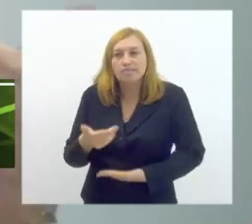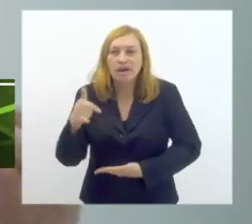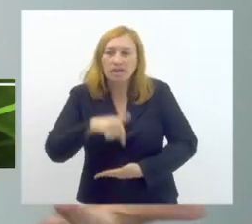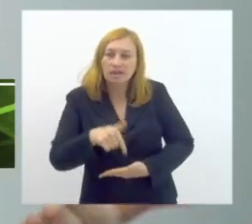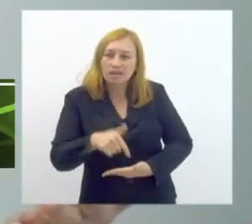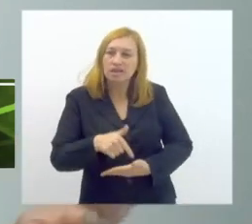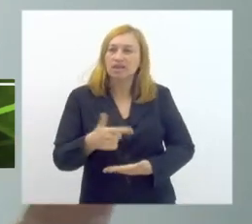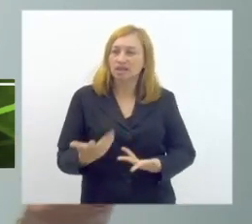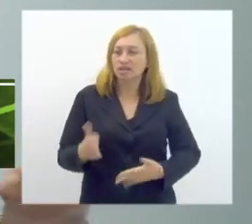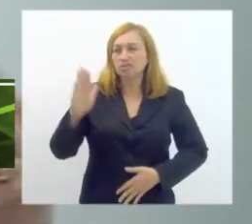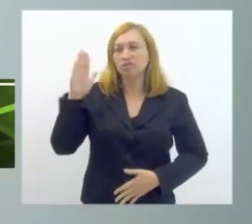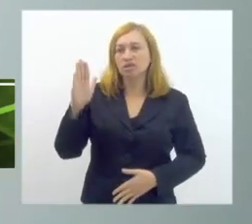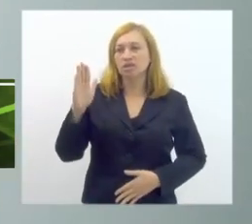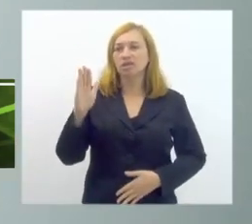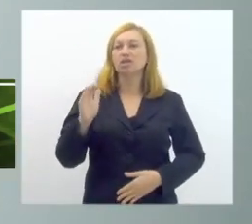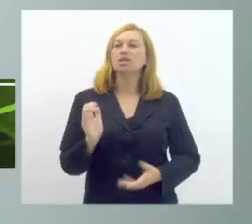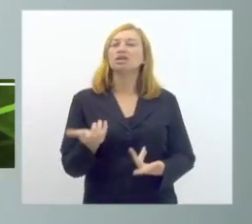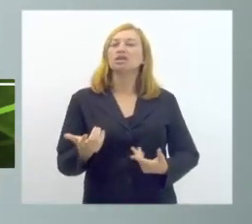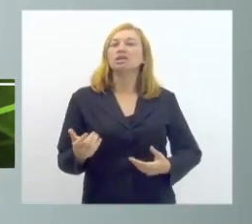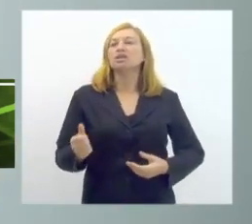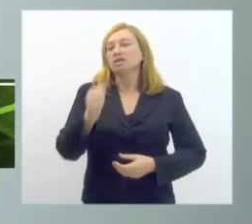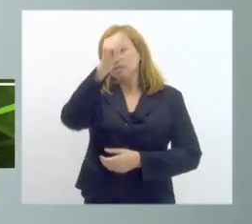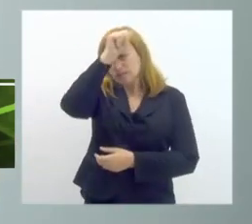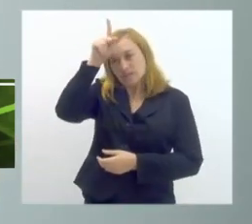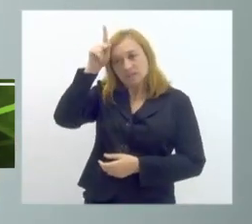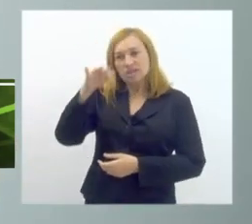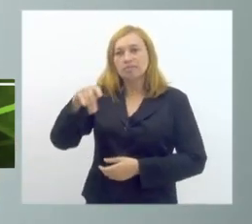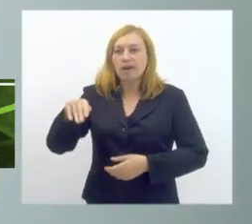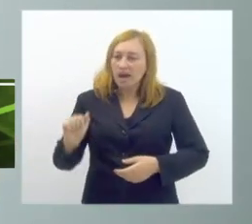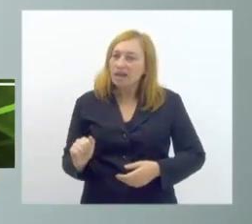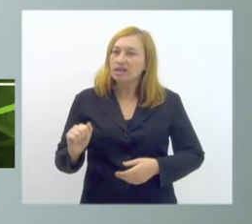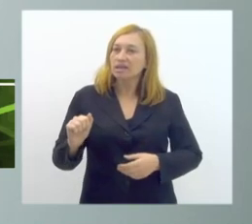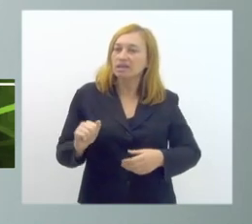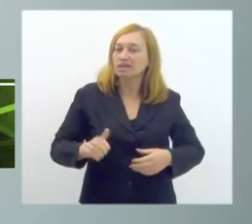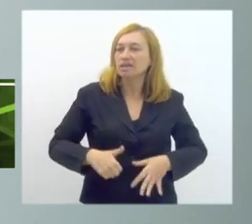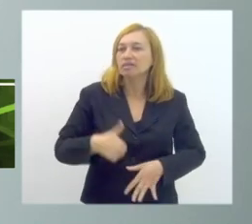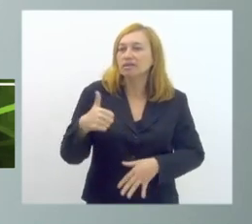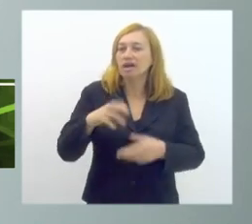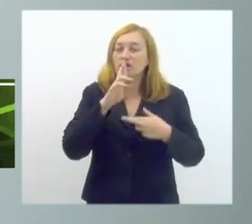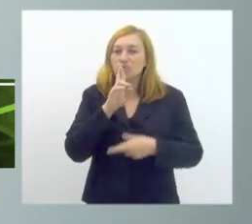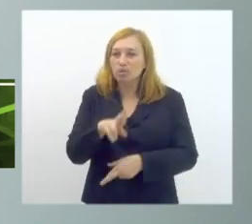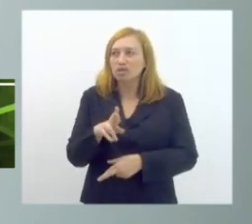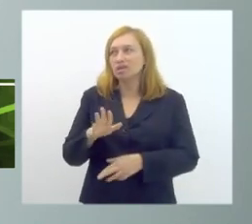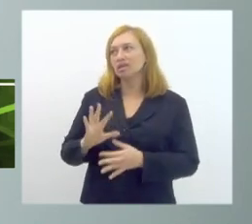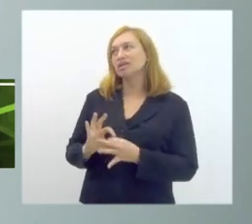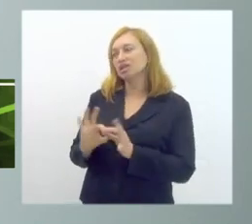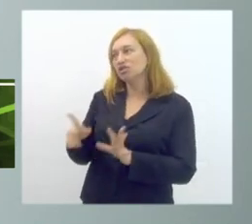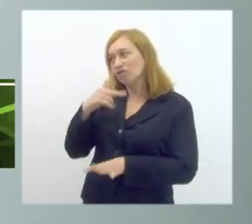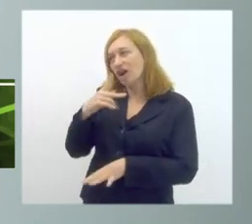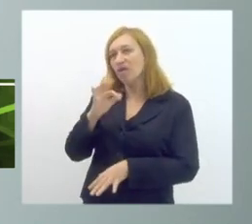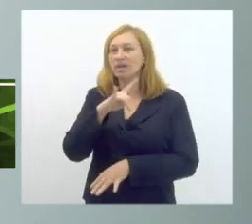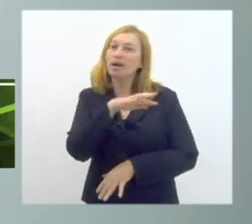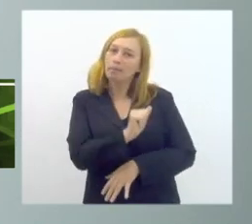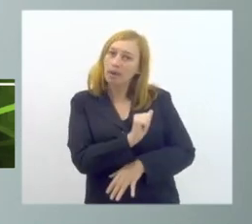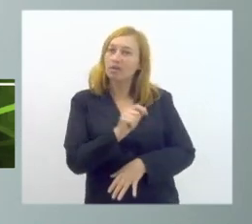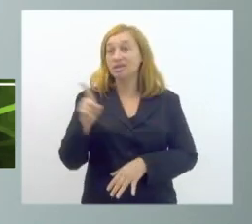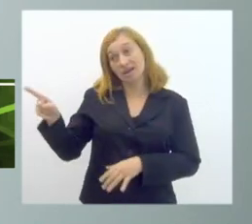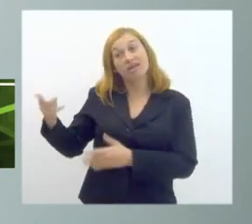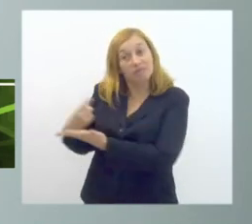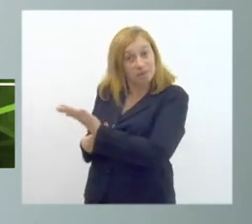me candidatar à eleição da presidência do Cisbale, a minha resposta para ele: deixa eu falar com a Ana Paula, ver se ela vai me